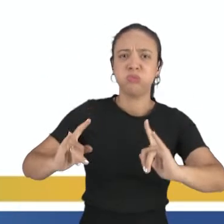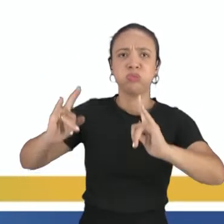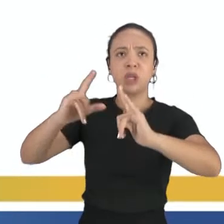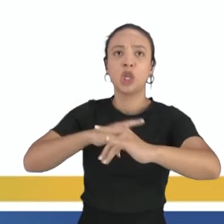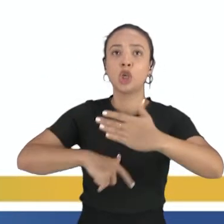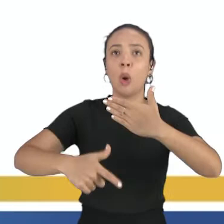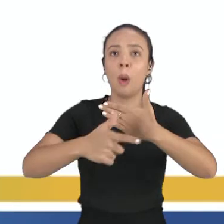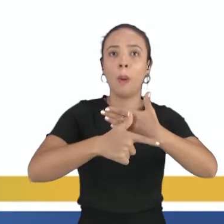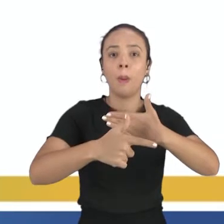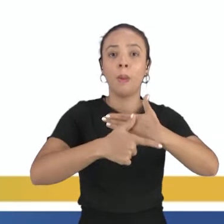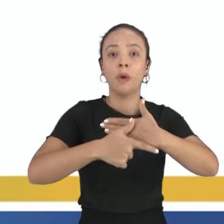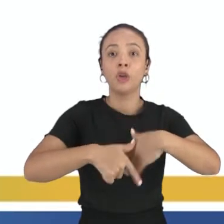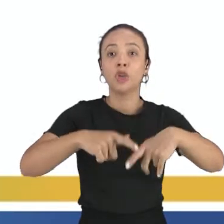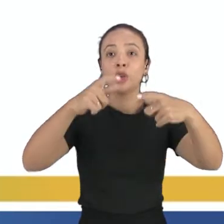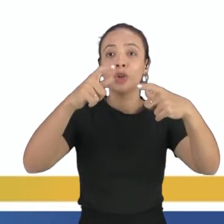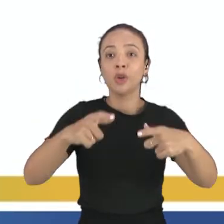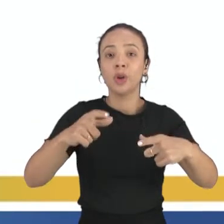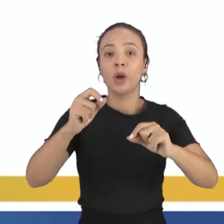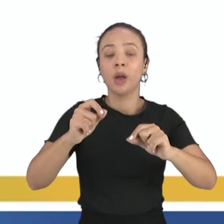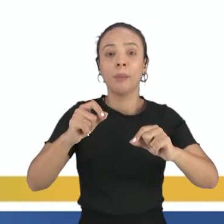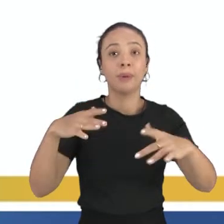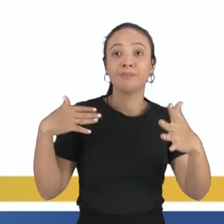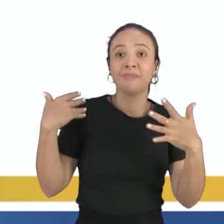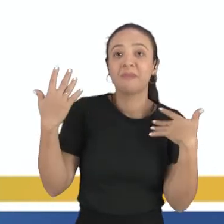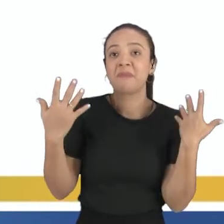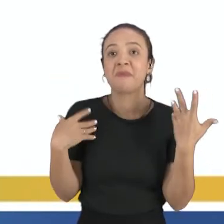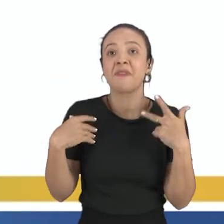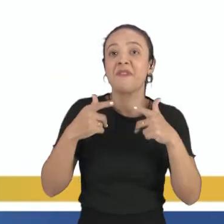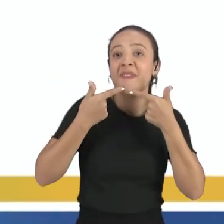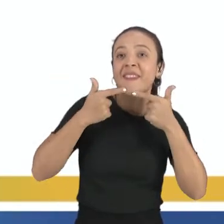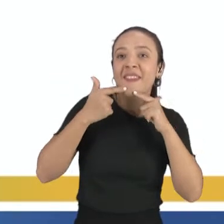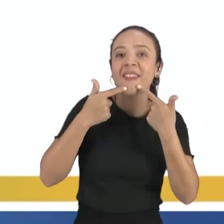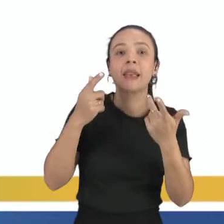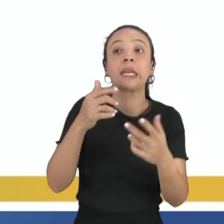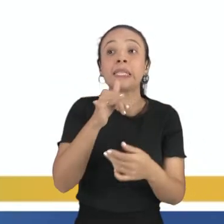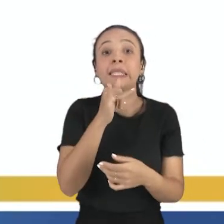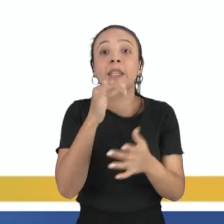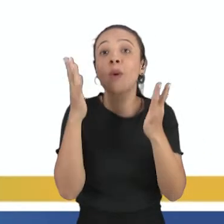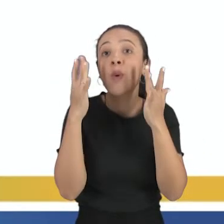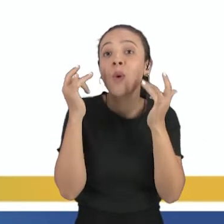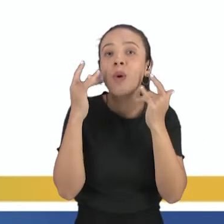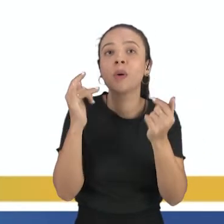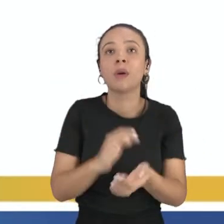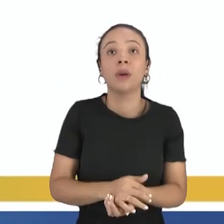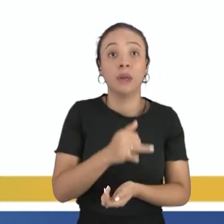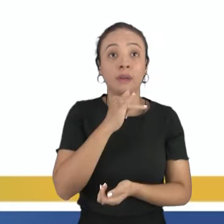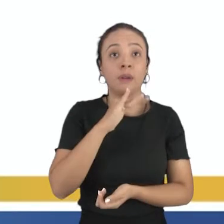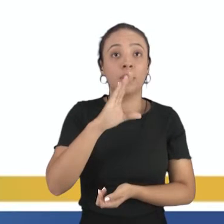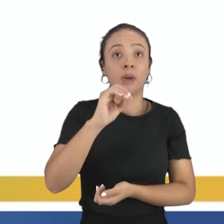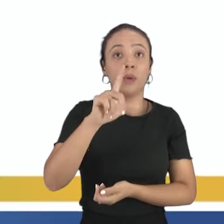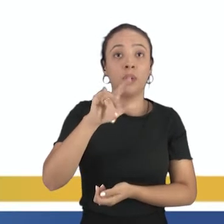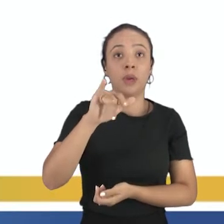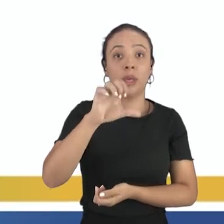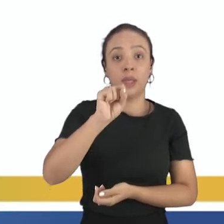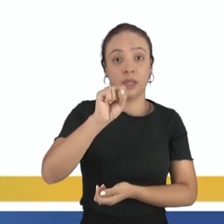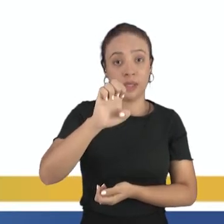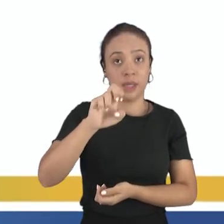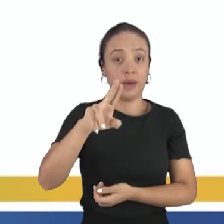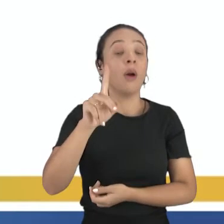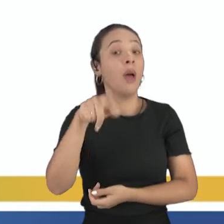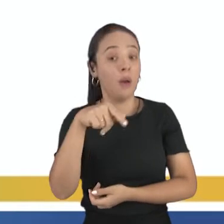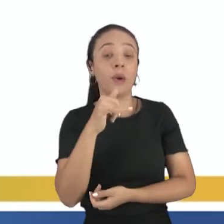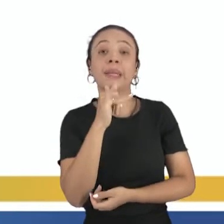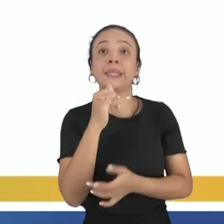serem templos e espaços para entretenimento, como os teatros. O Coliseu é um exemplo de teatro romano,